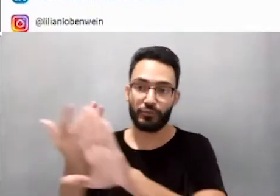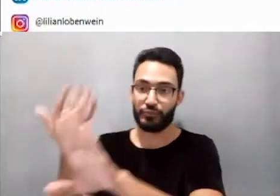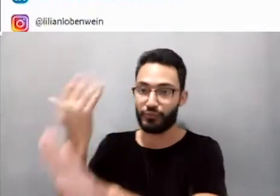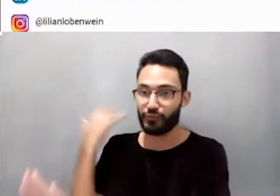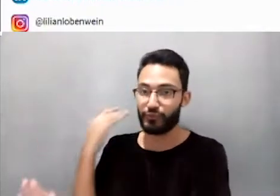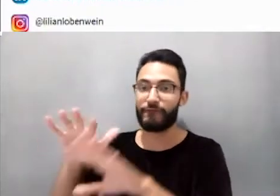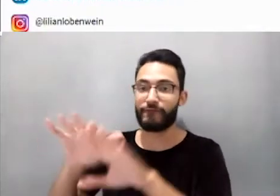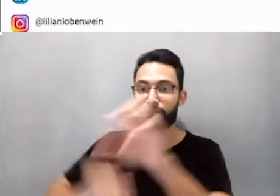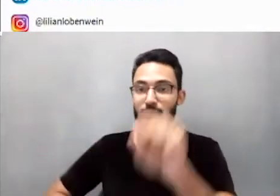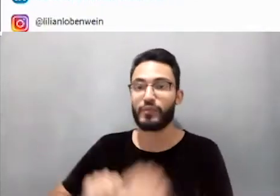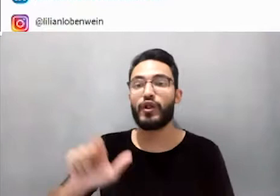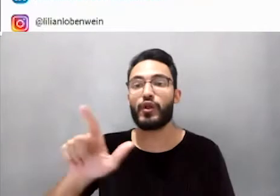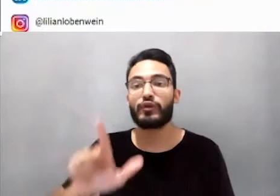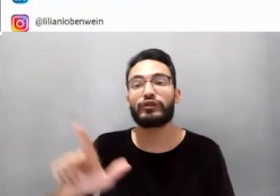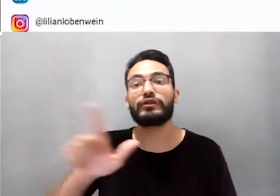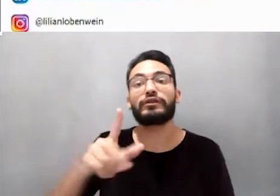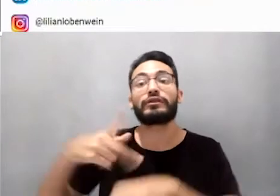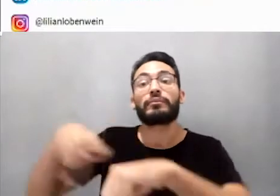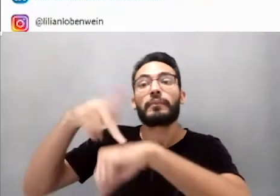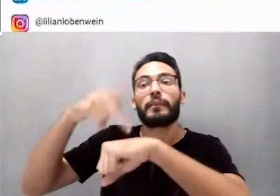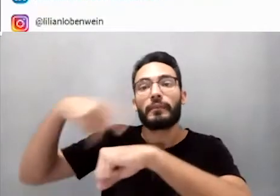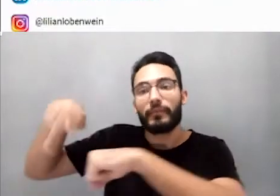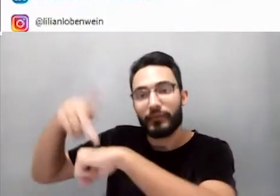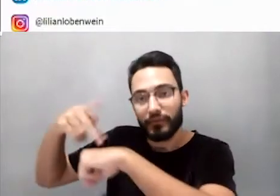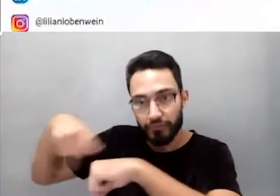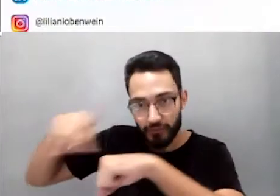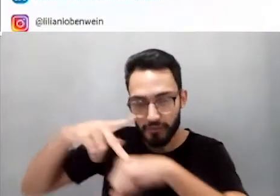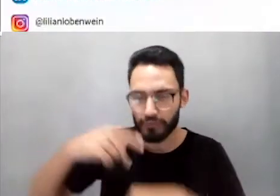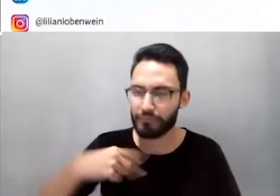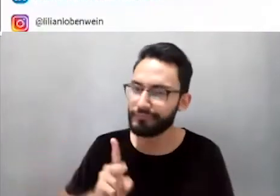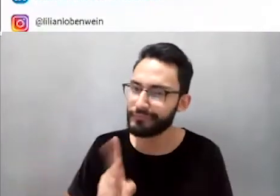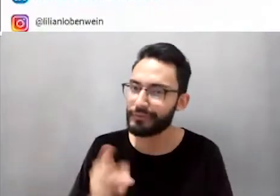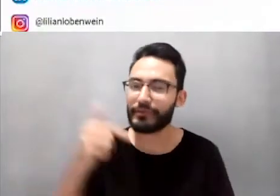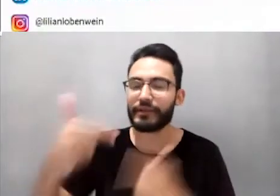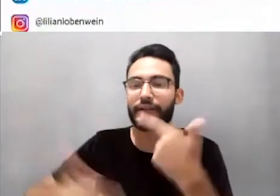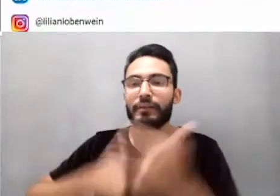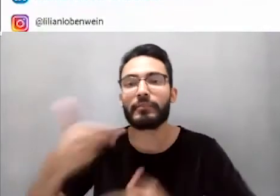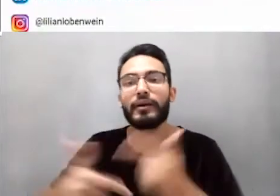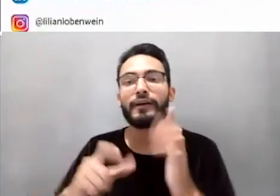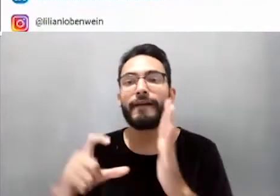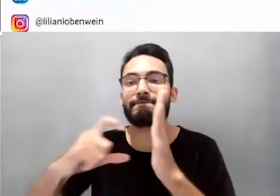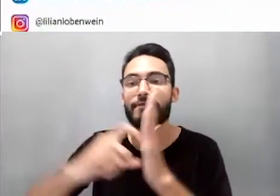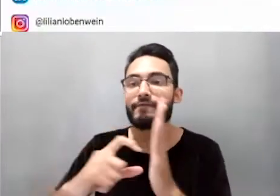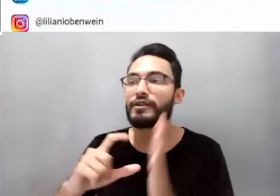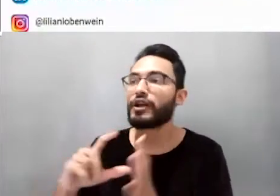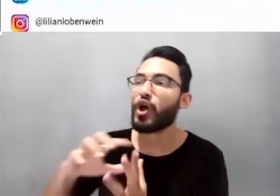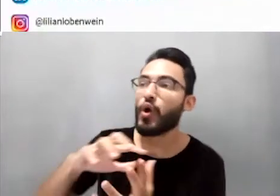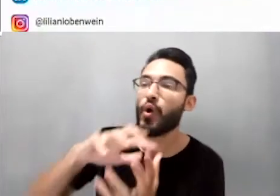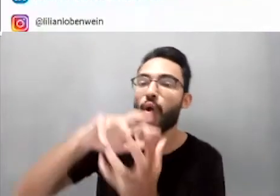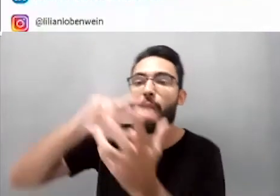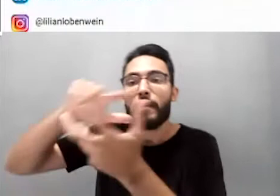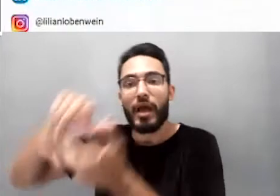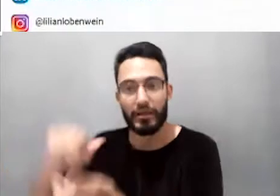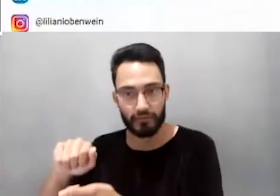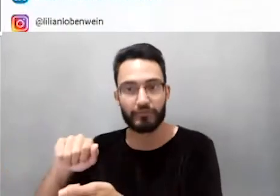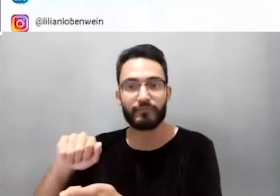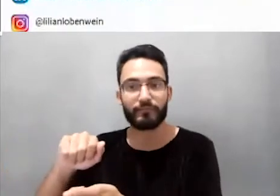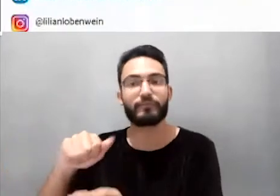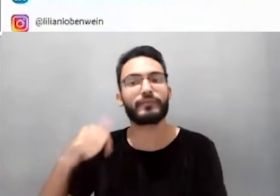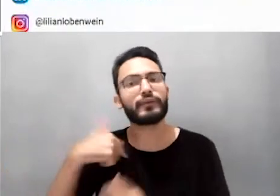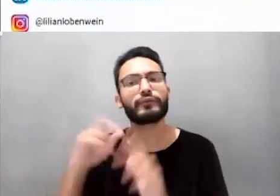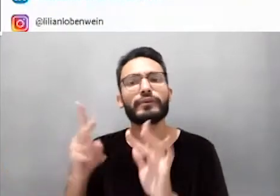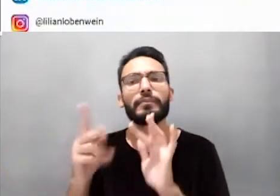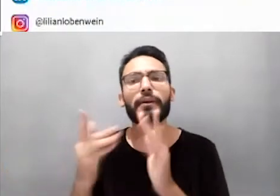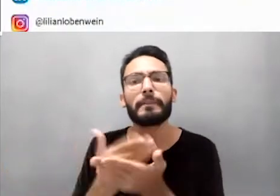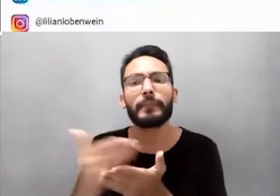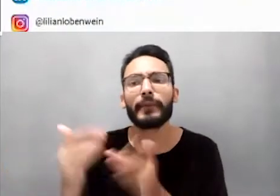formada em logística internacional. Então, eu sempre trabalhei em provedores de logística globais. E ali eu comecei a ter contato com